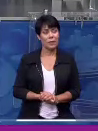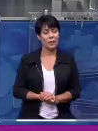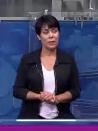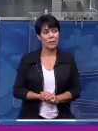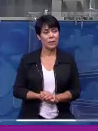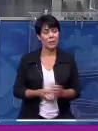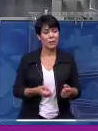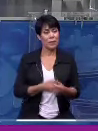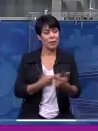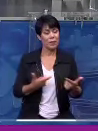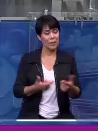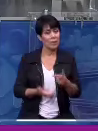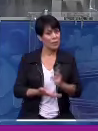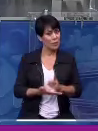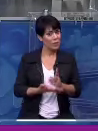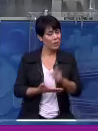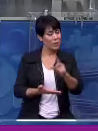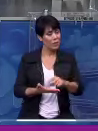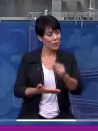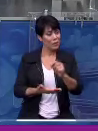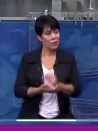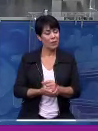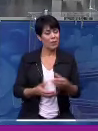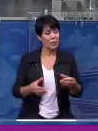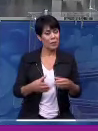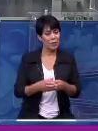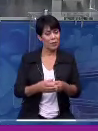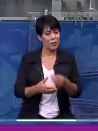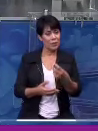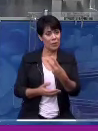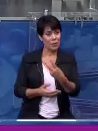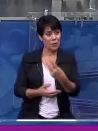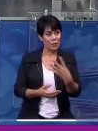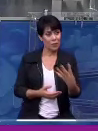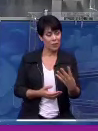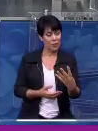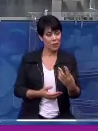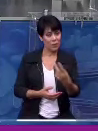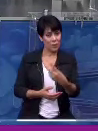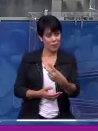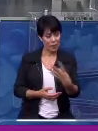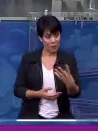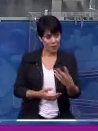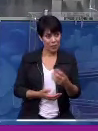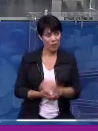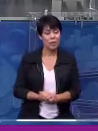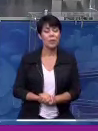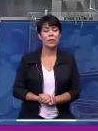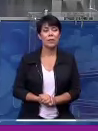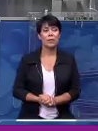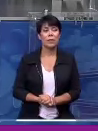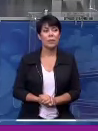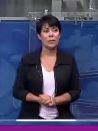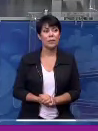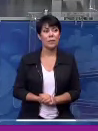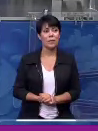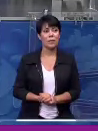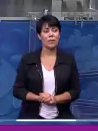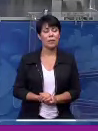A sorte segue girando. Bola marrom, número 24. Marrom, 24.